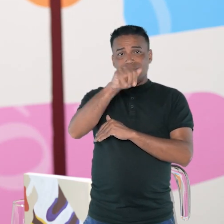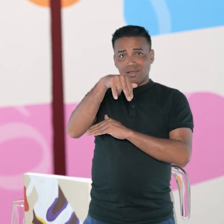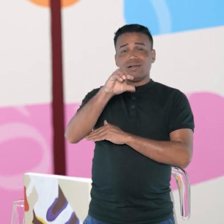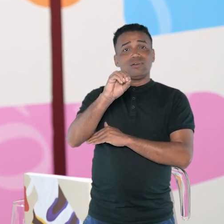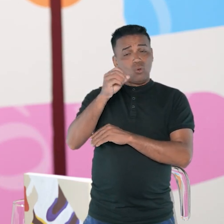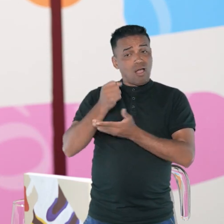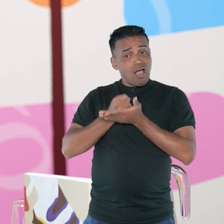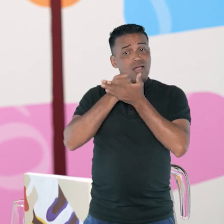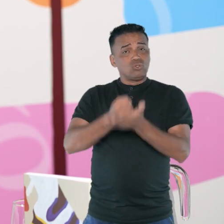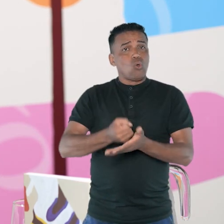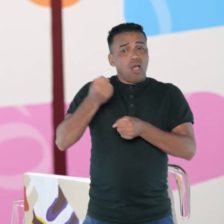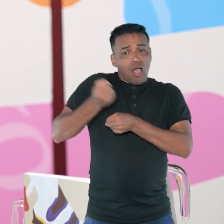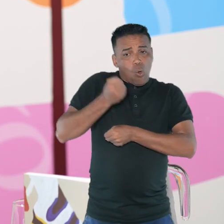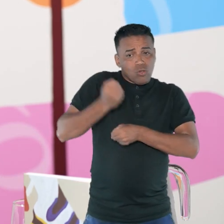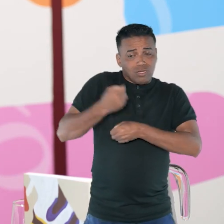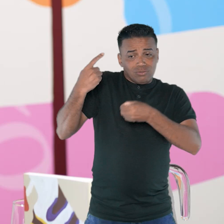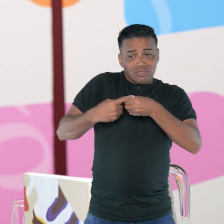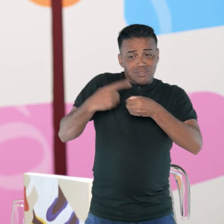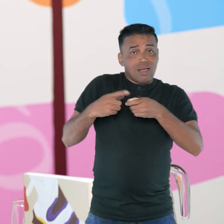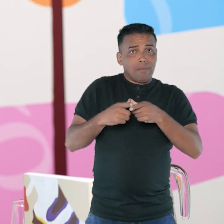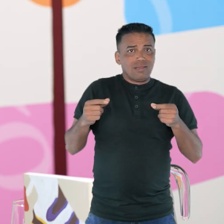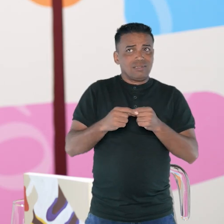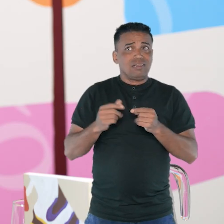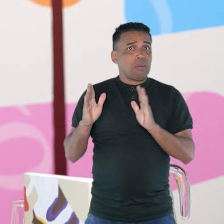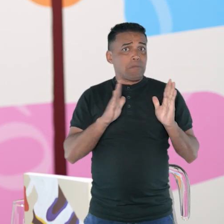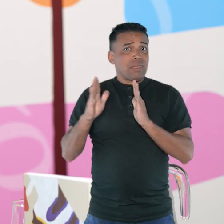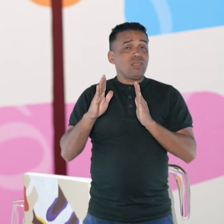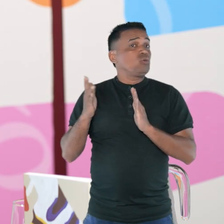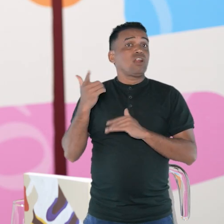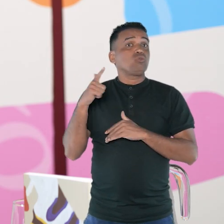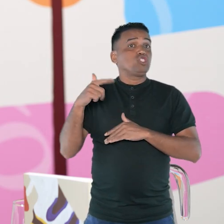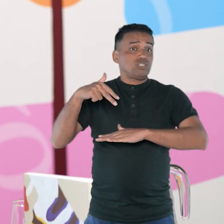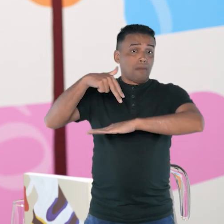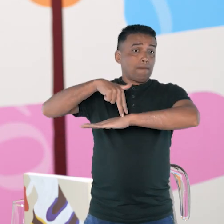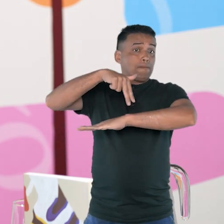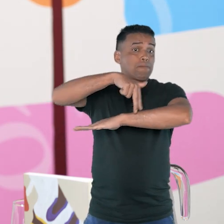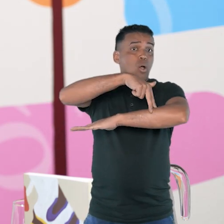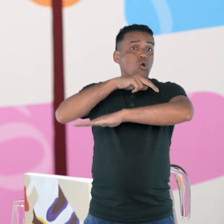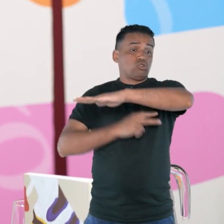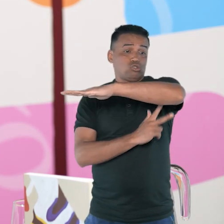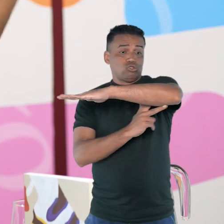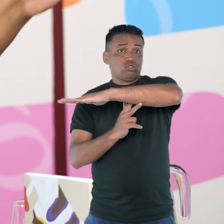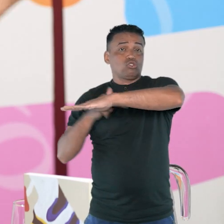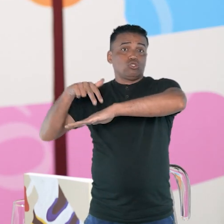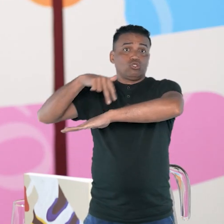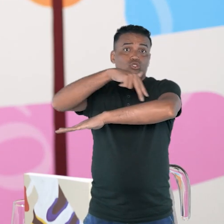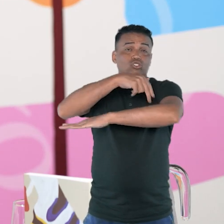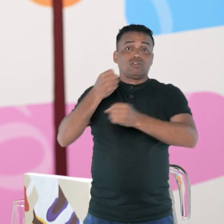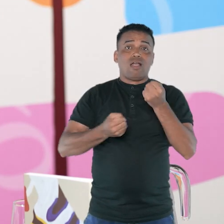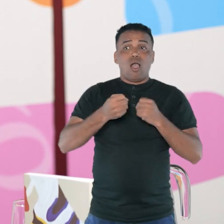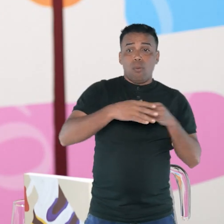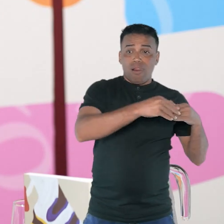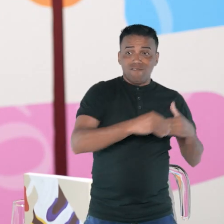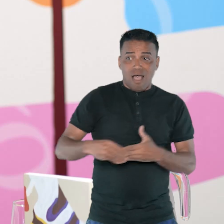ajudou a construir Brasília. E ele falava assim, na época não tinha ponte, porque não tinha como o carro, né, pegar aqui e levar, como acontece